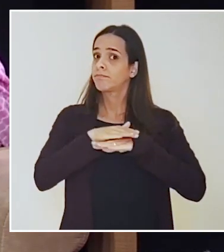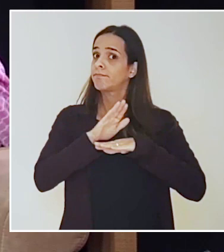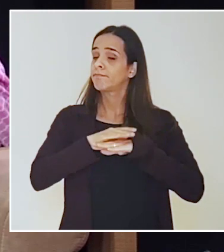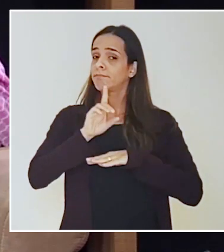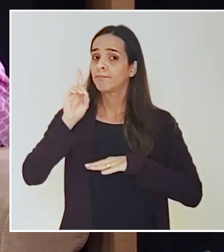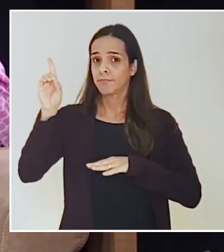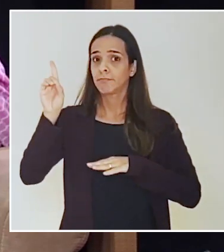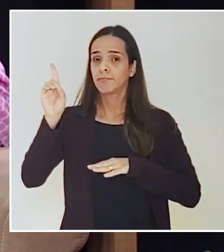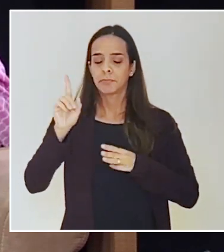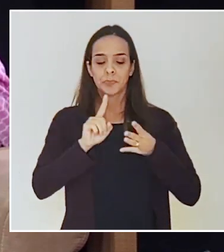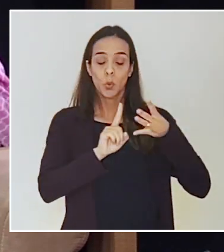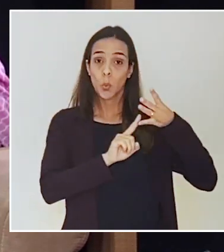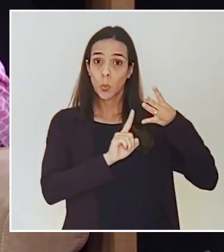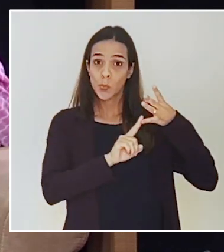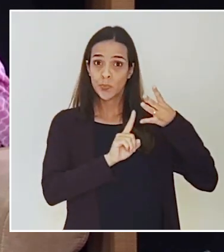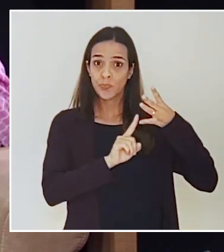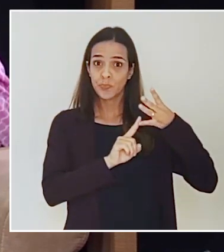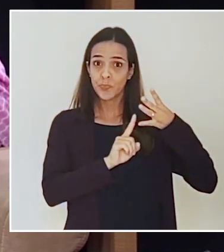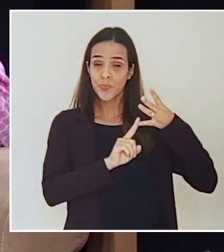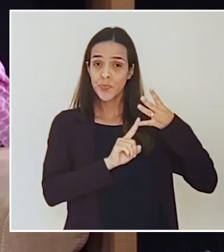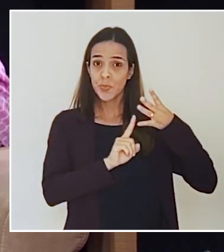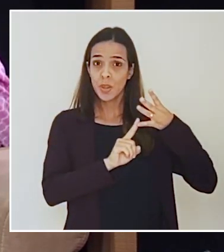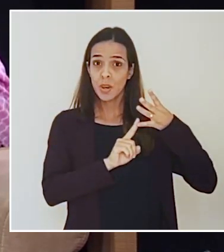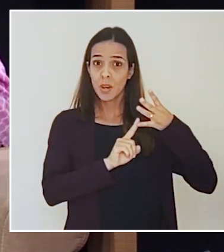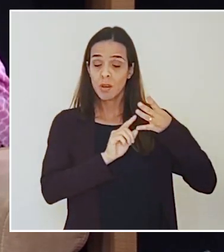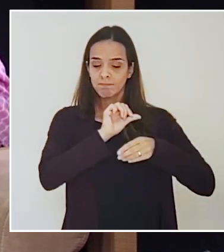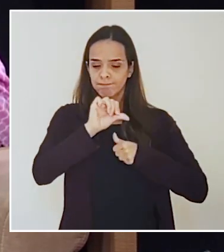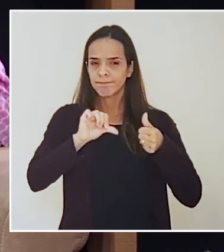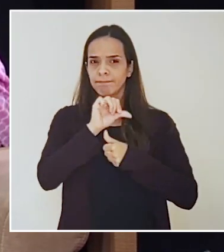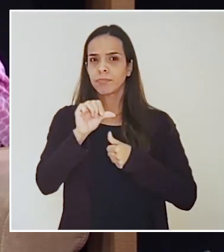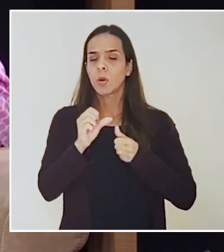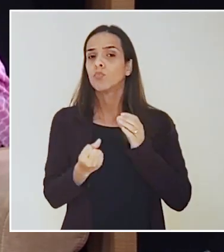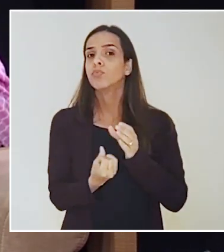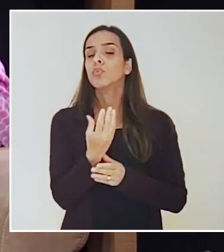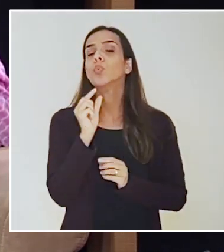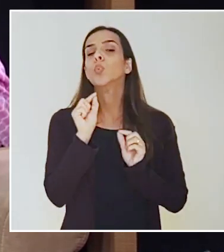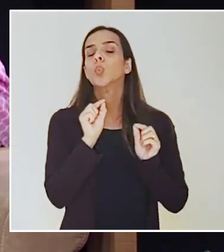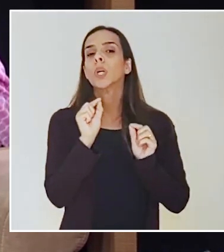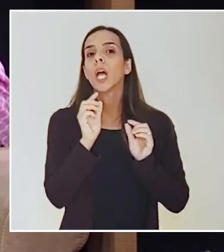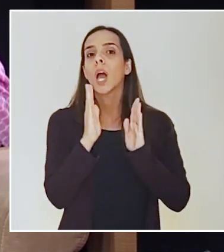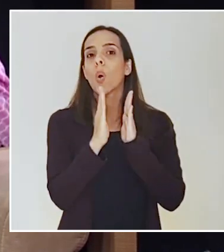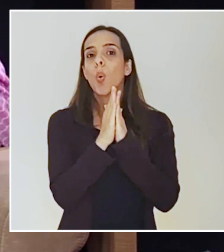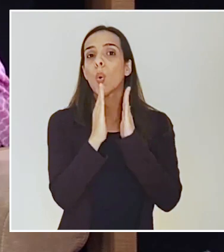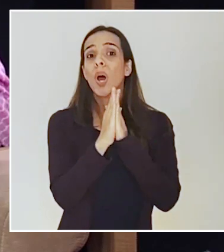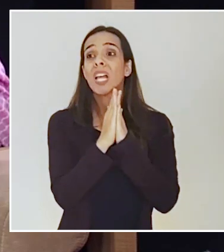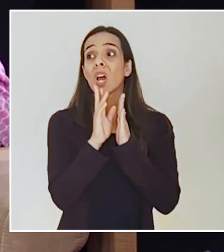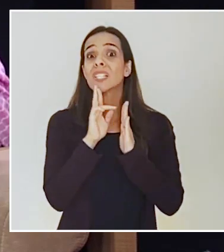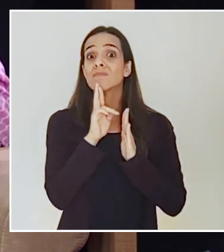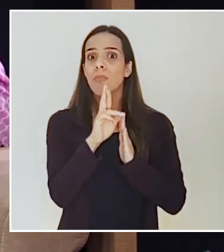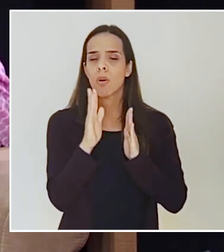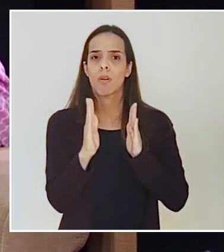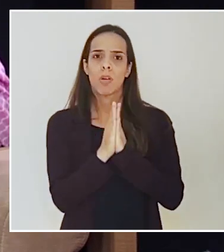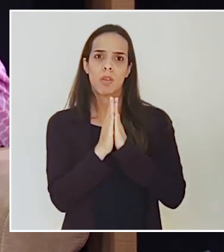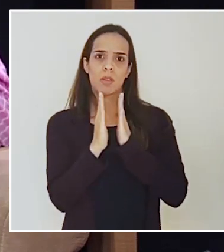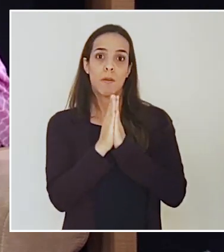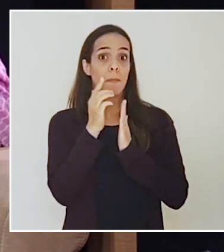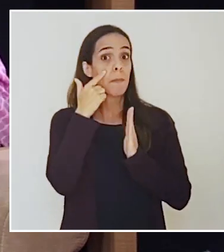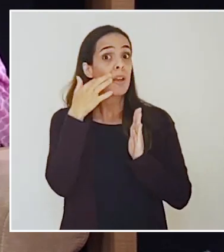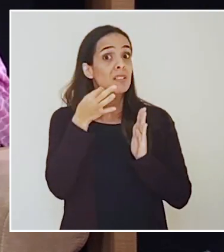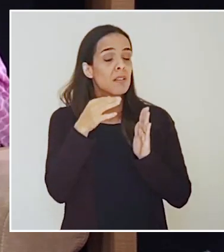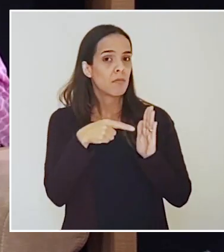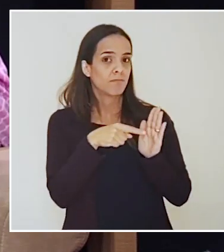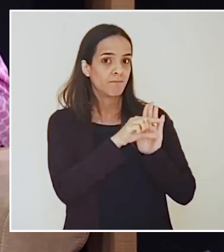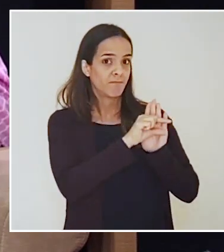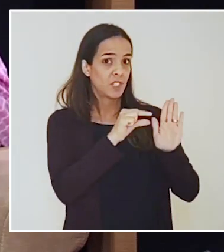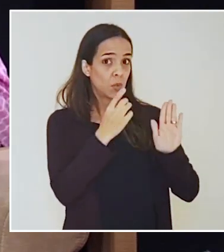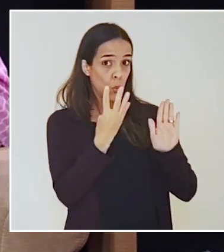oração. Fruto de oração. Note você o verso 4, restaura, Senhor, a